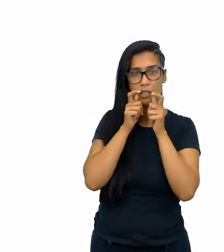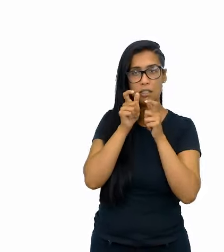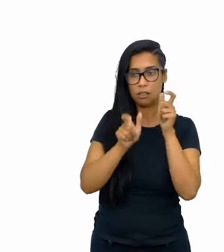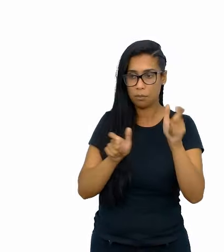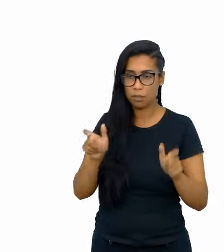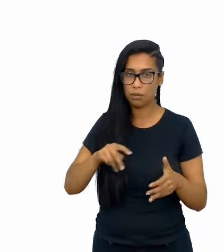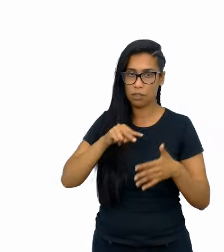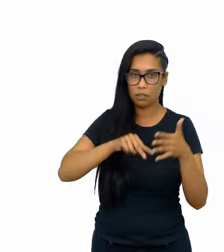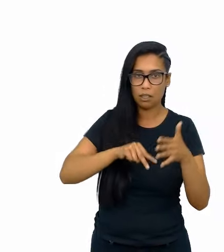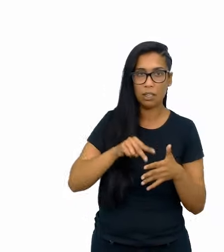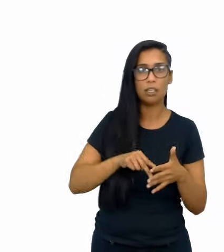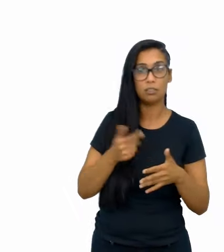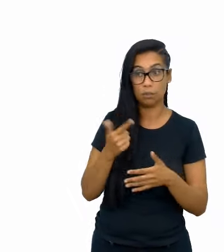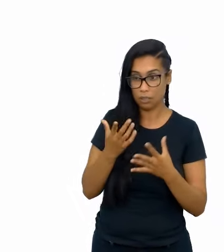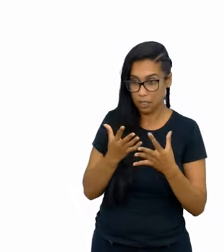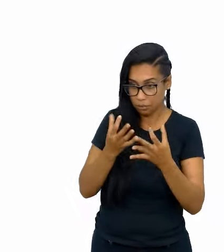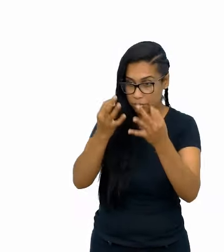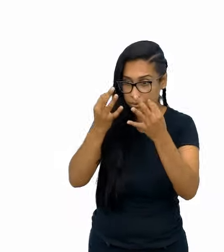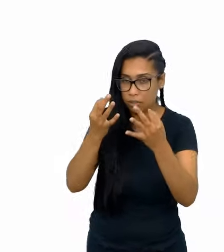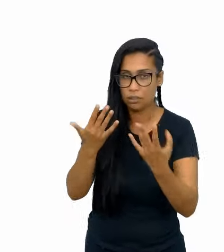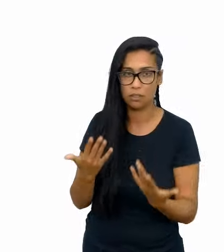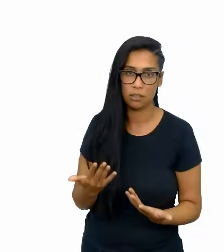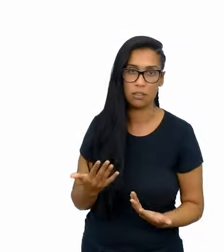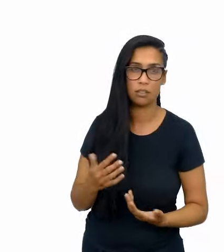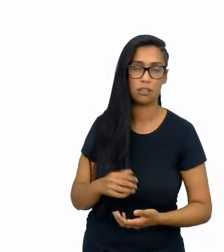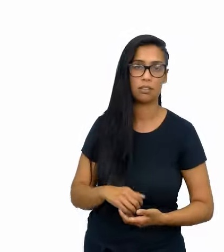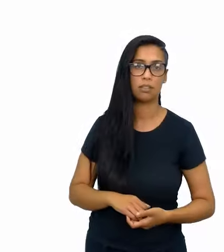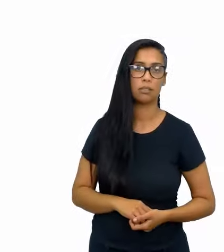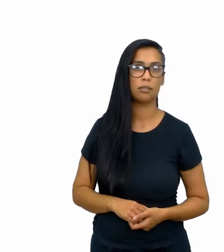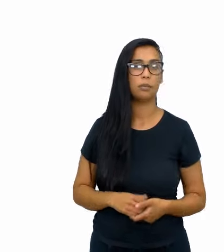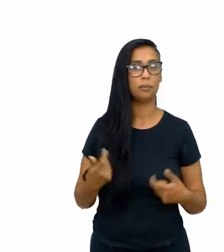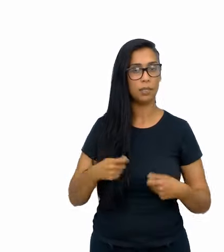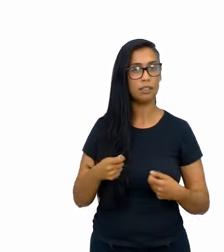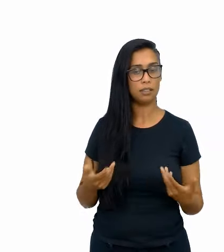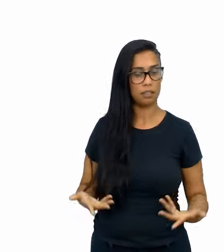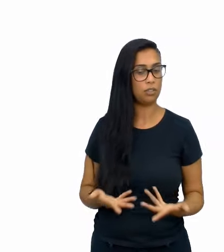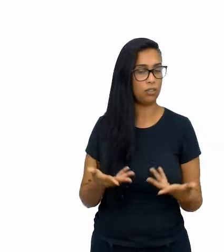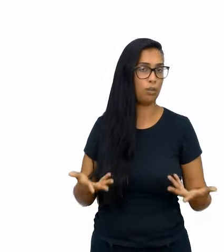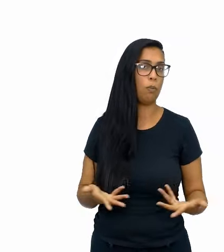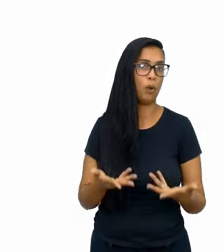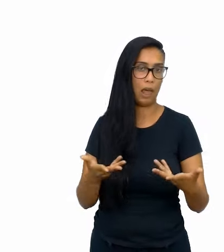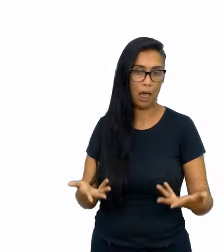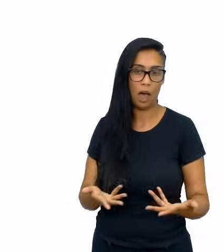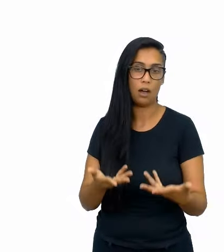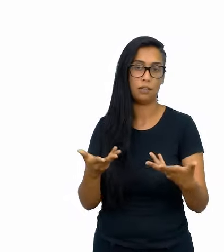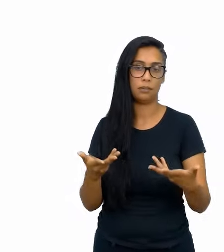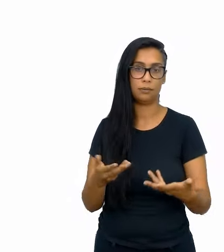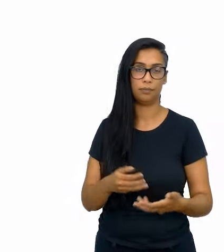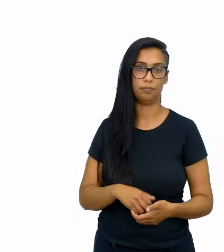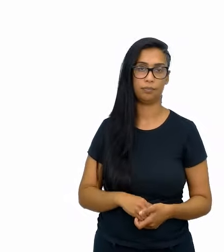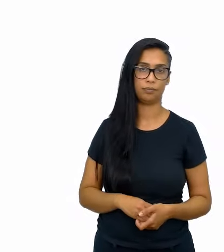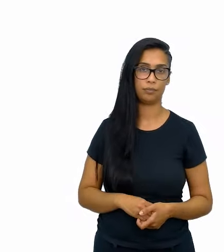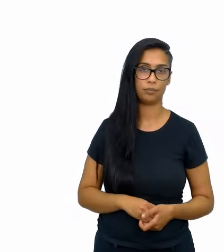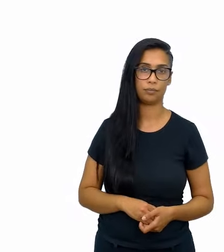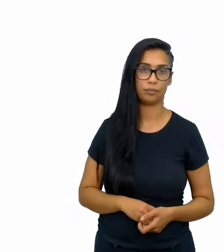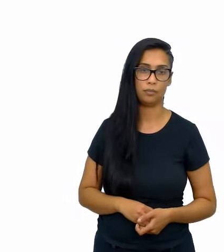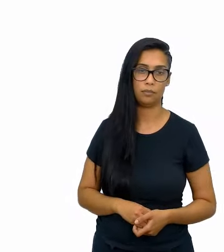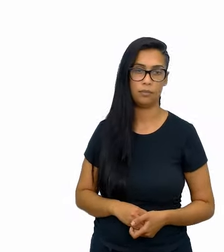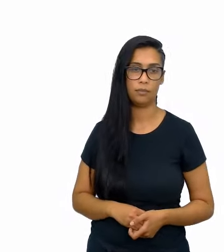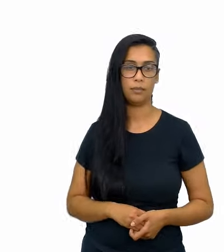Então, ao reler esse texto, esses trechos possíveis que possam gerar incompreensão podem